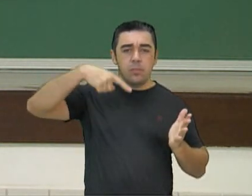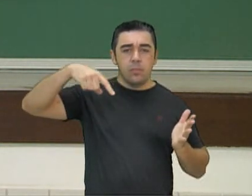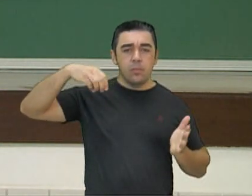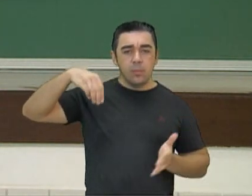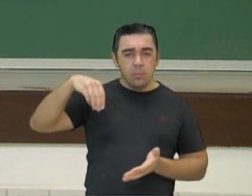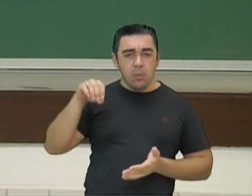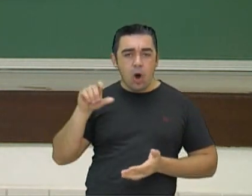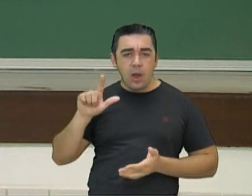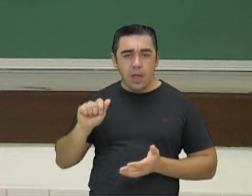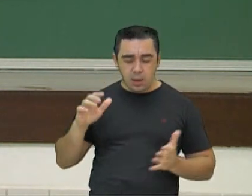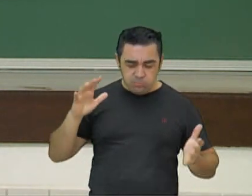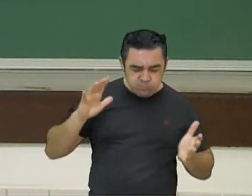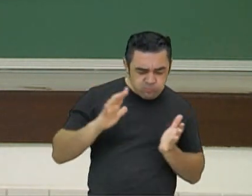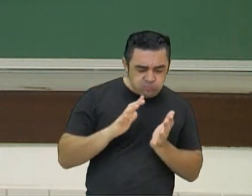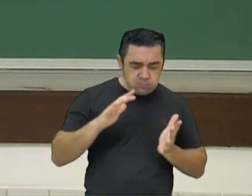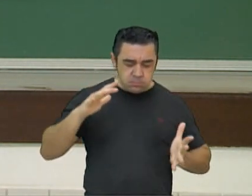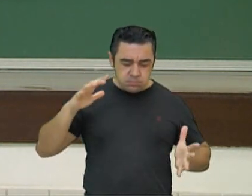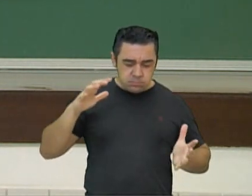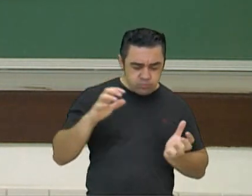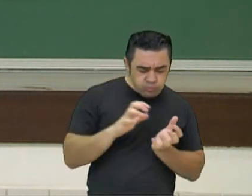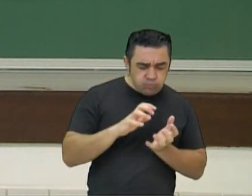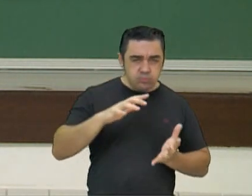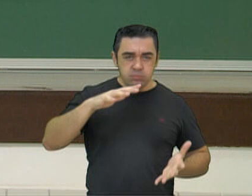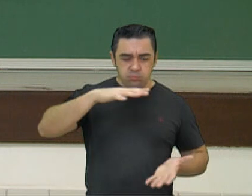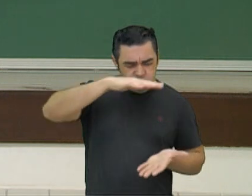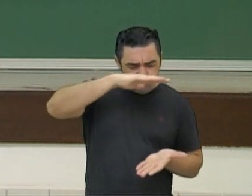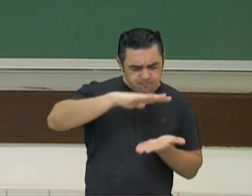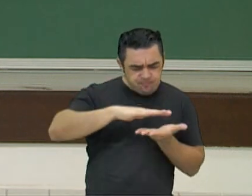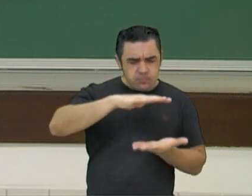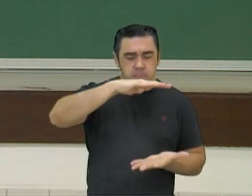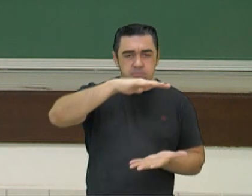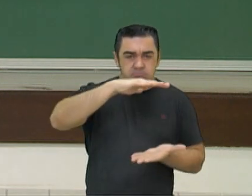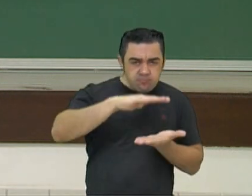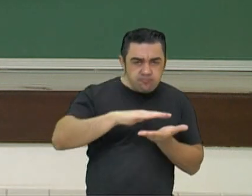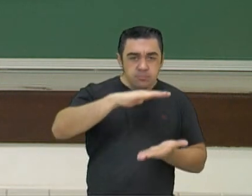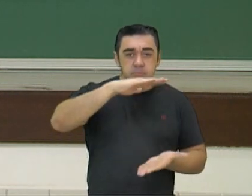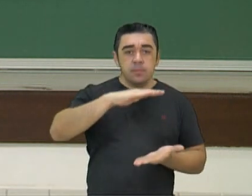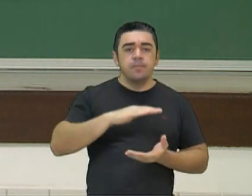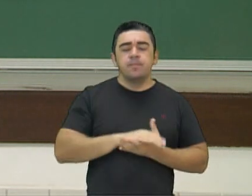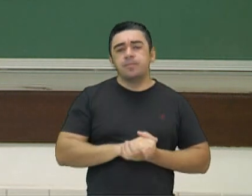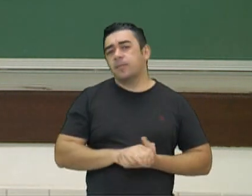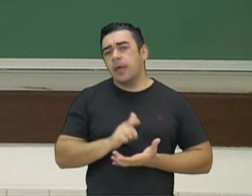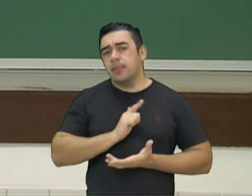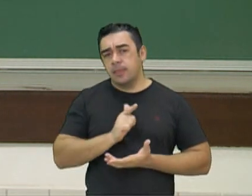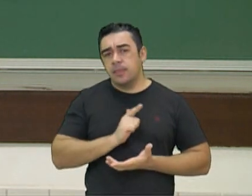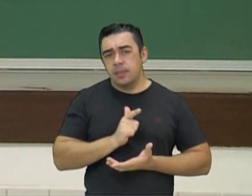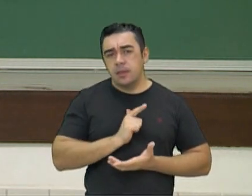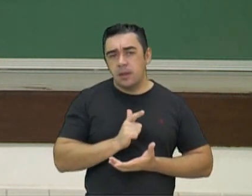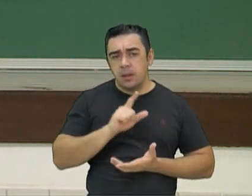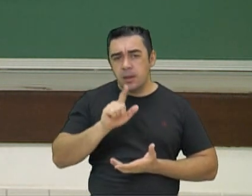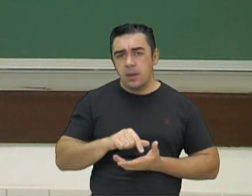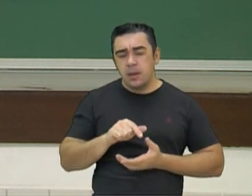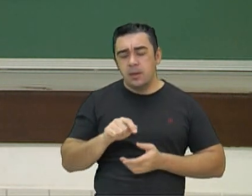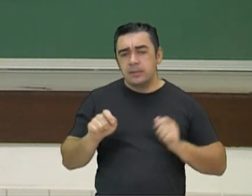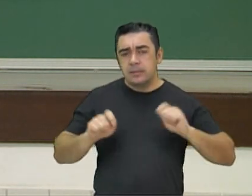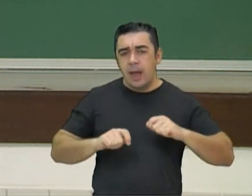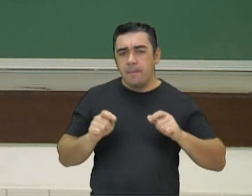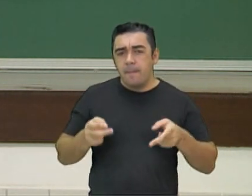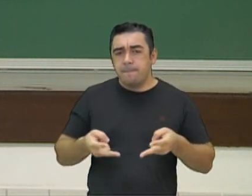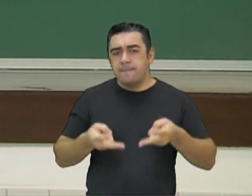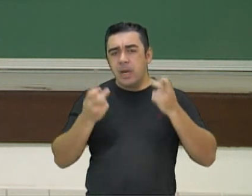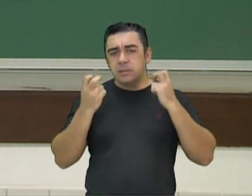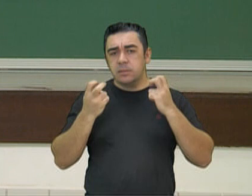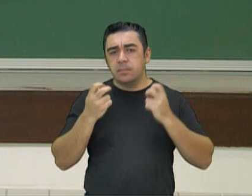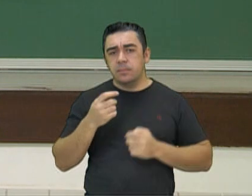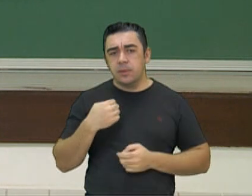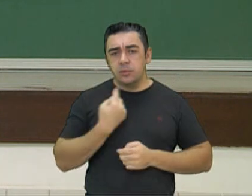essa propriedade elástica mais avançada, mais, digamos assim, mais vista,